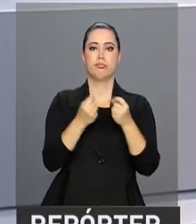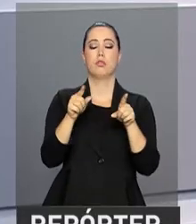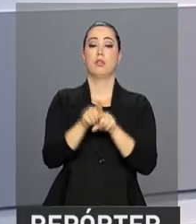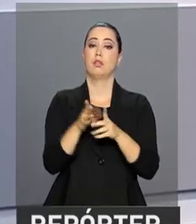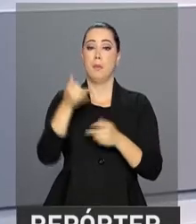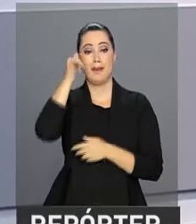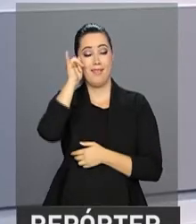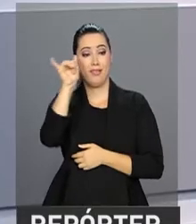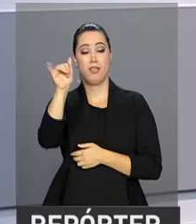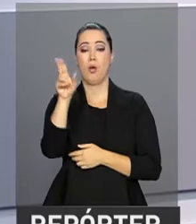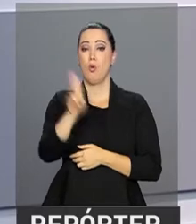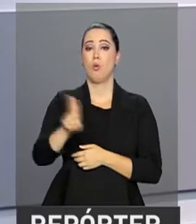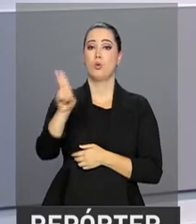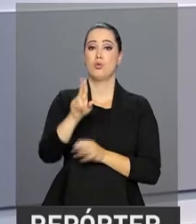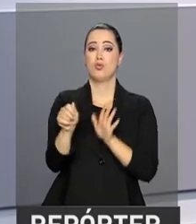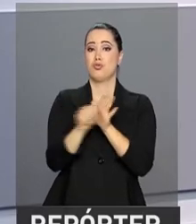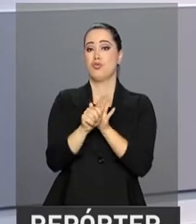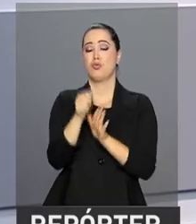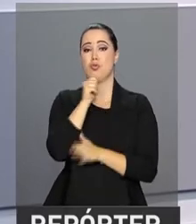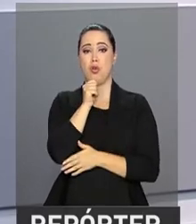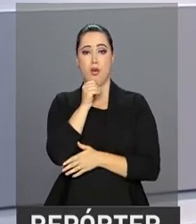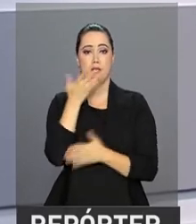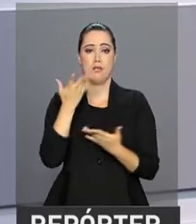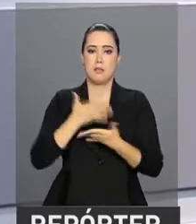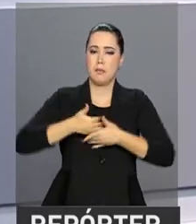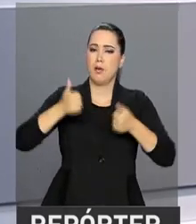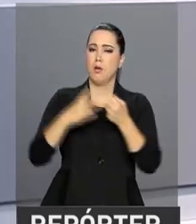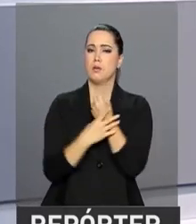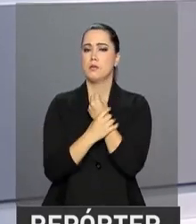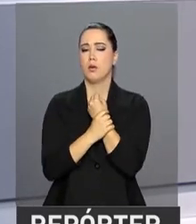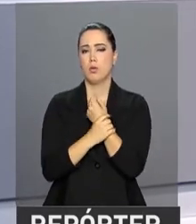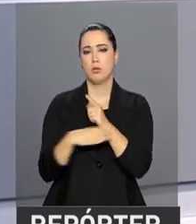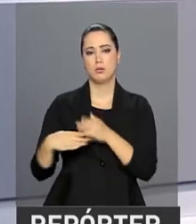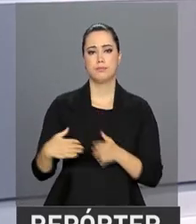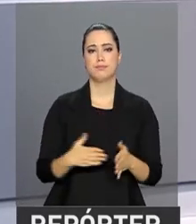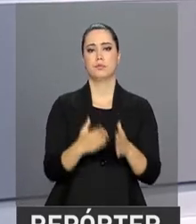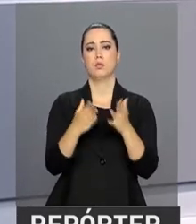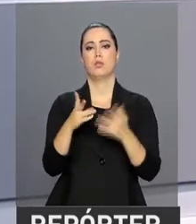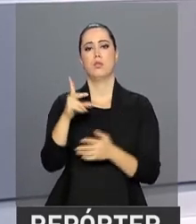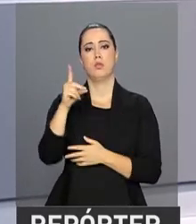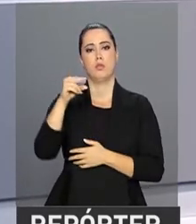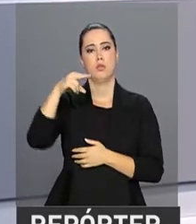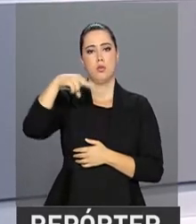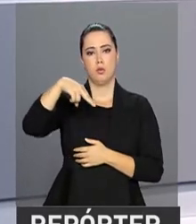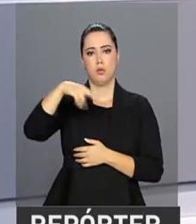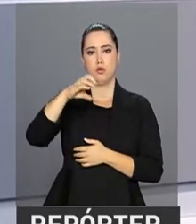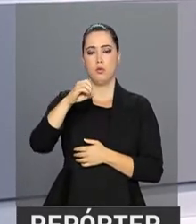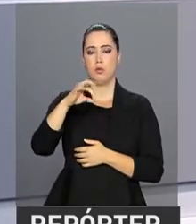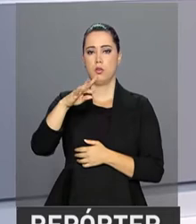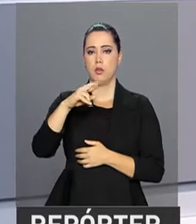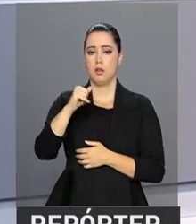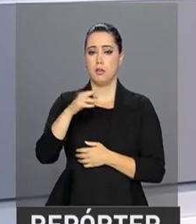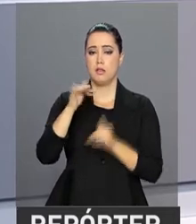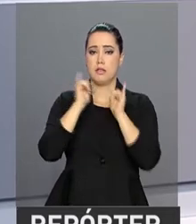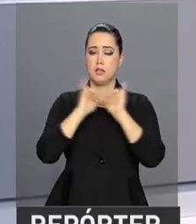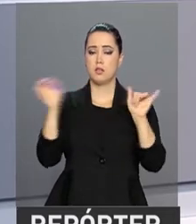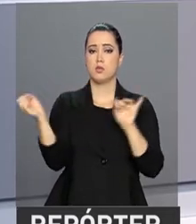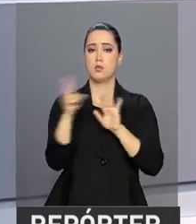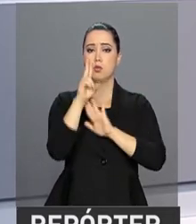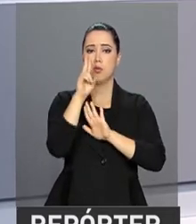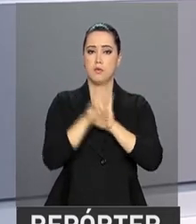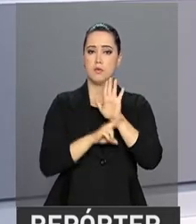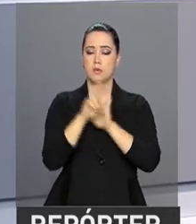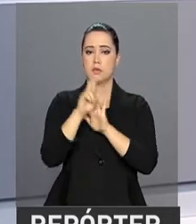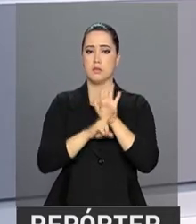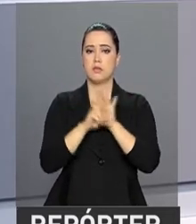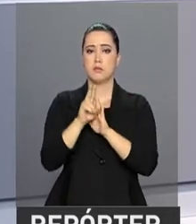de drogas e aumentar a segurança nas estradas o departamento nacional de trânsito denatran lançou novas regras